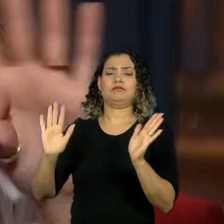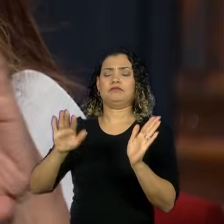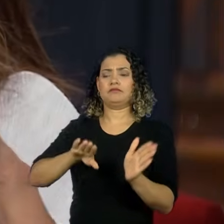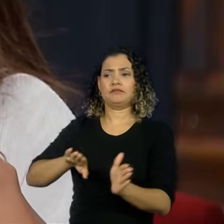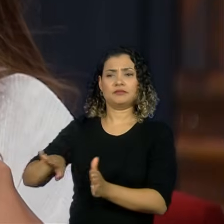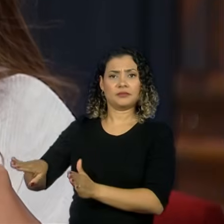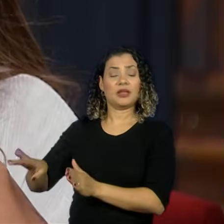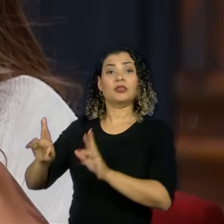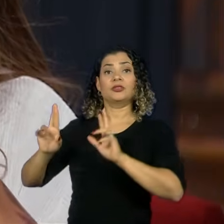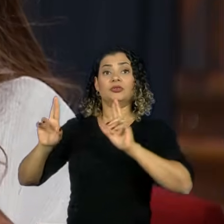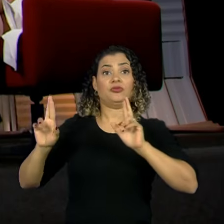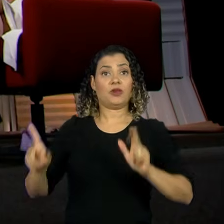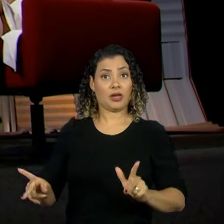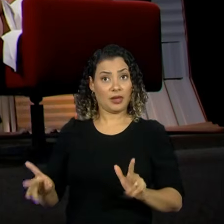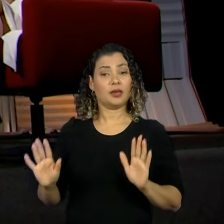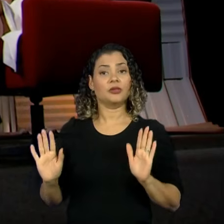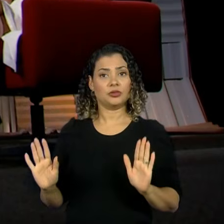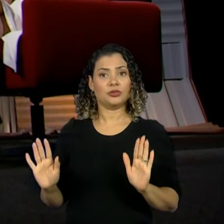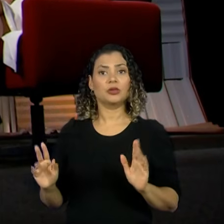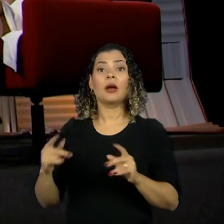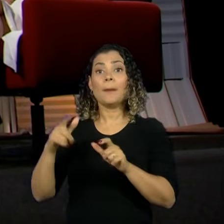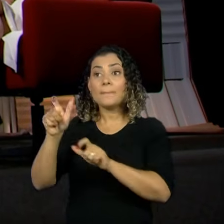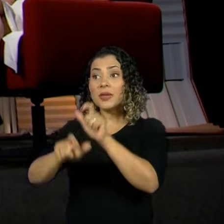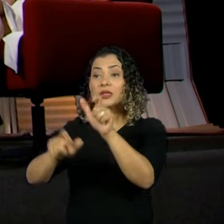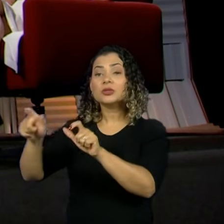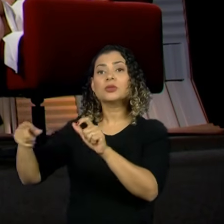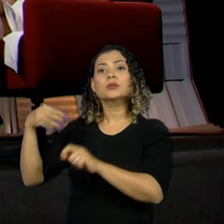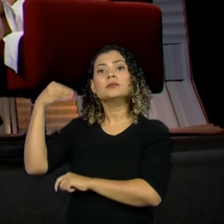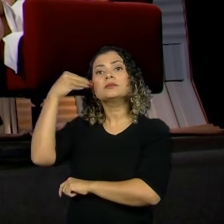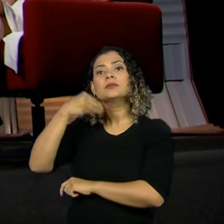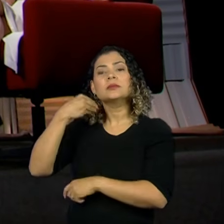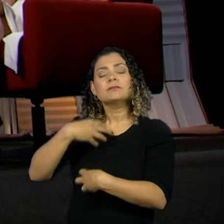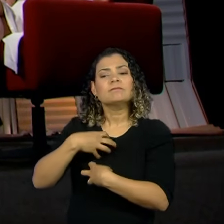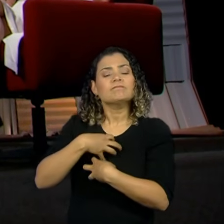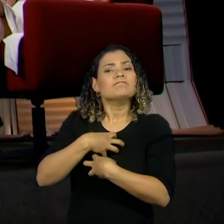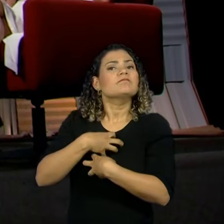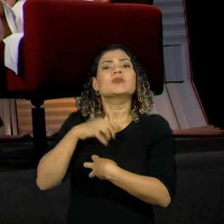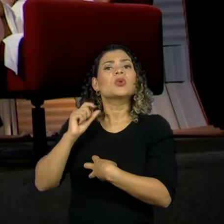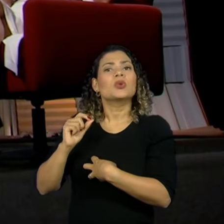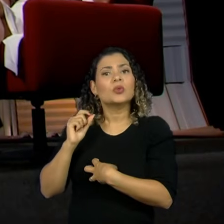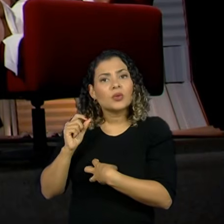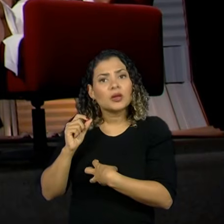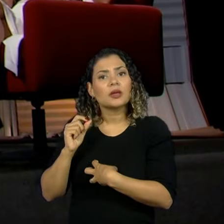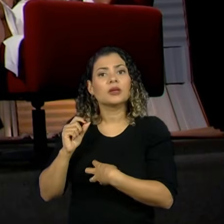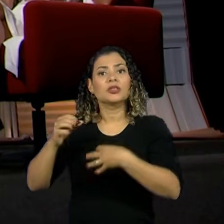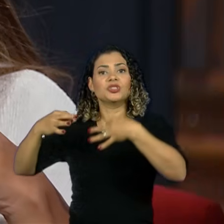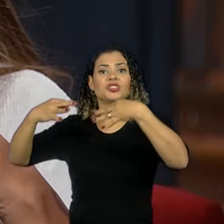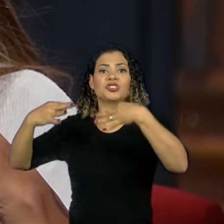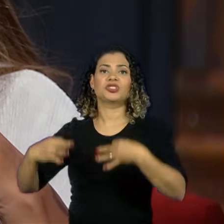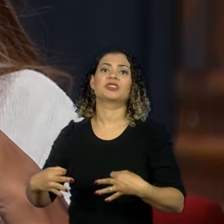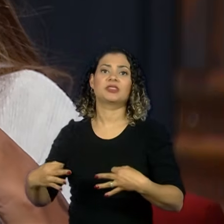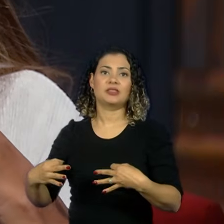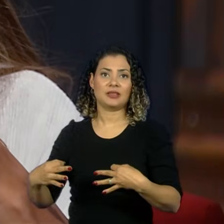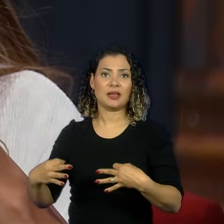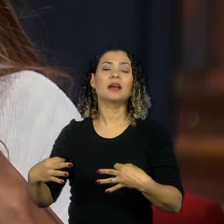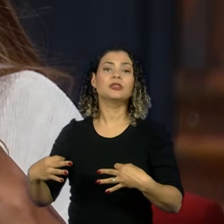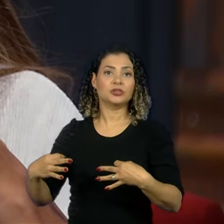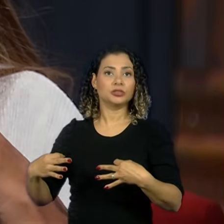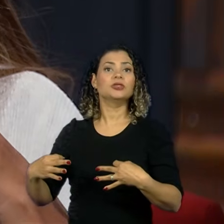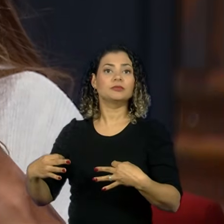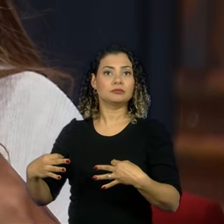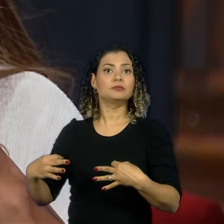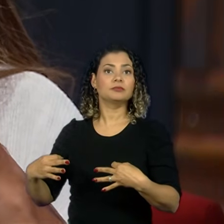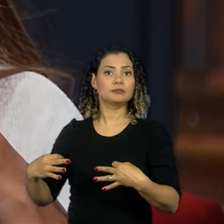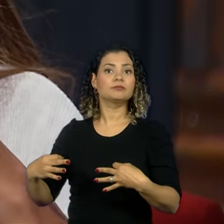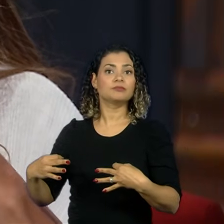parte, elas estão à margem de tudo. E essas pessoas experimentam um grau de dignidade que a gente vê